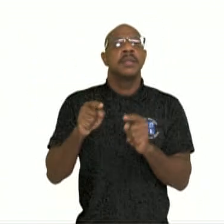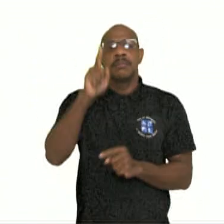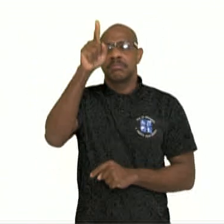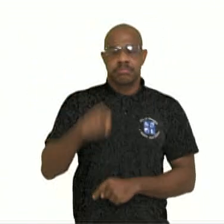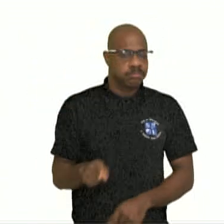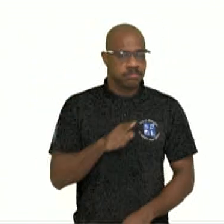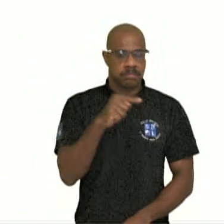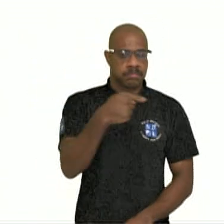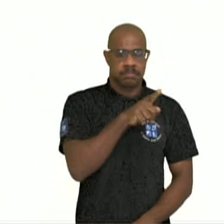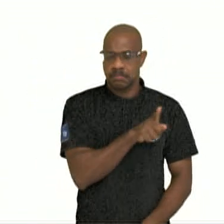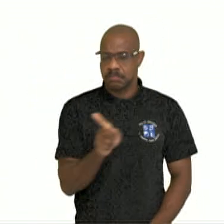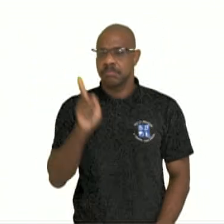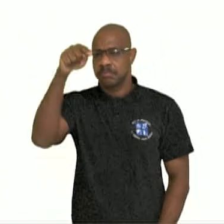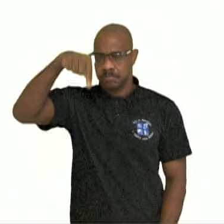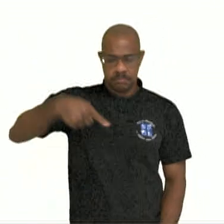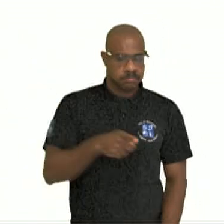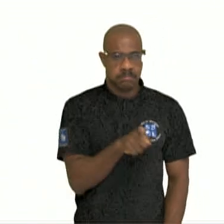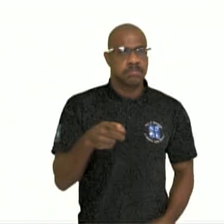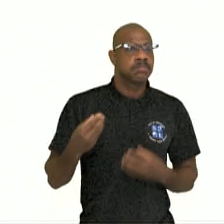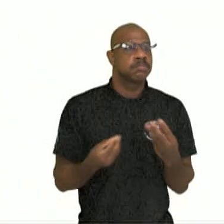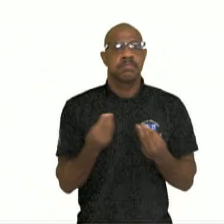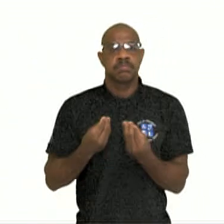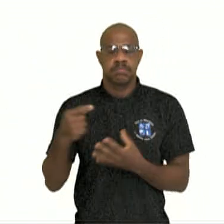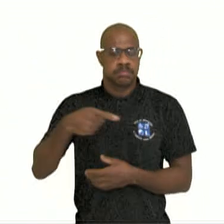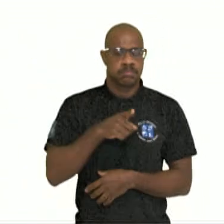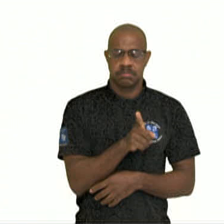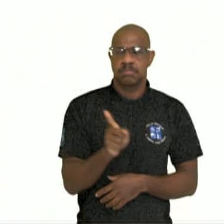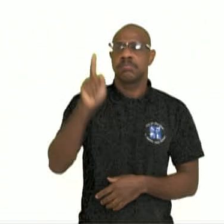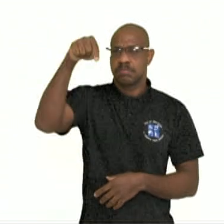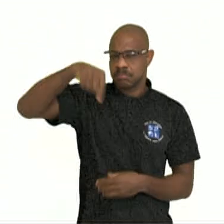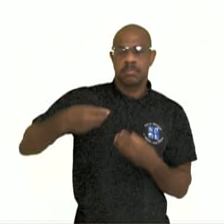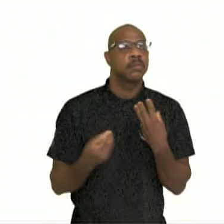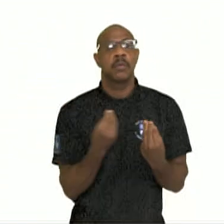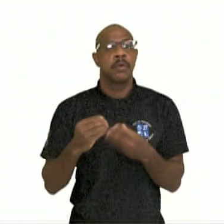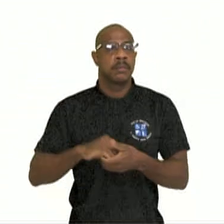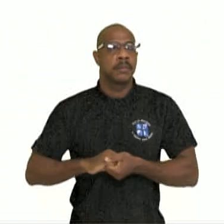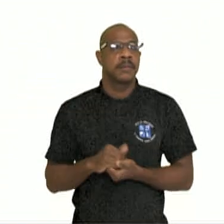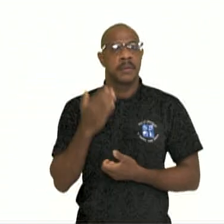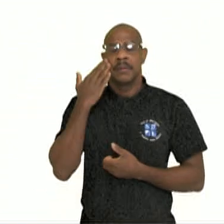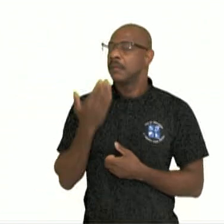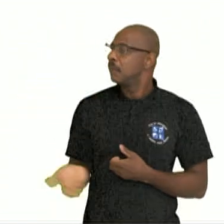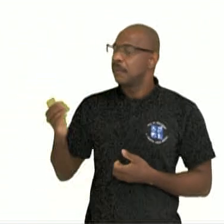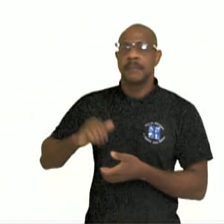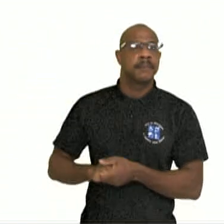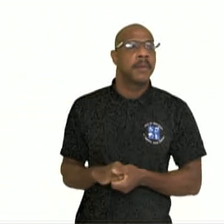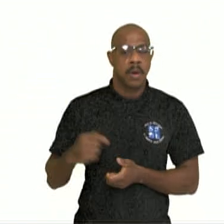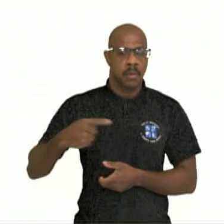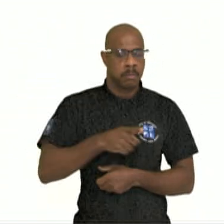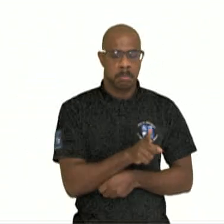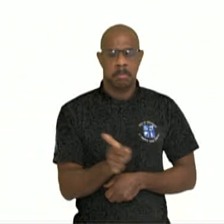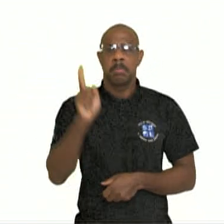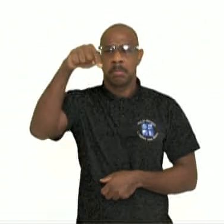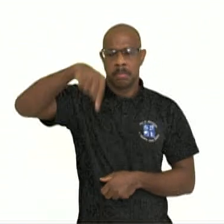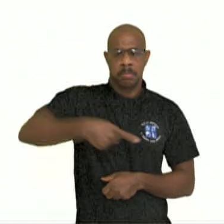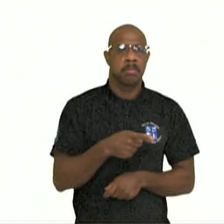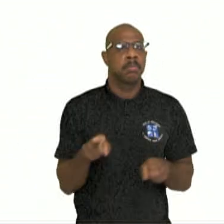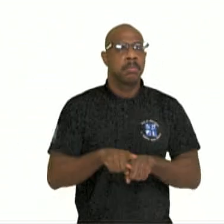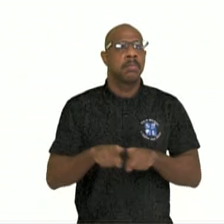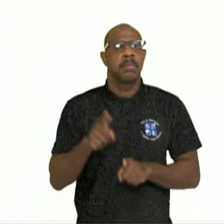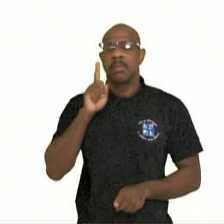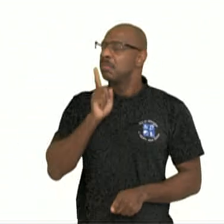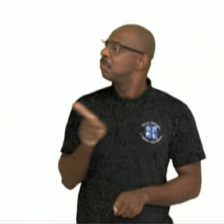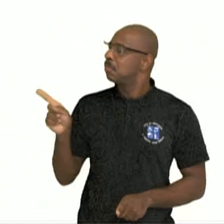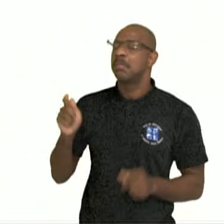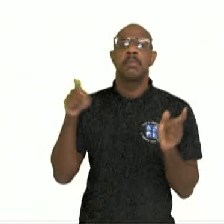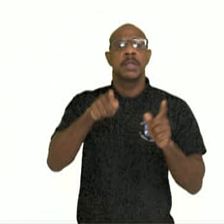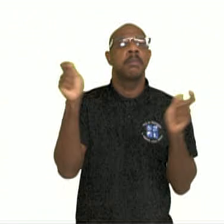mapa, possibilitando uma real noção de direção do mapa. Olha só, a orientação ela conta com a rosa dos ventos, para que